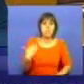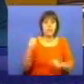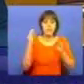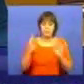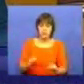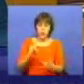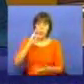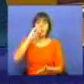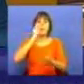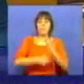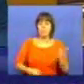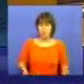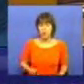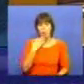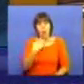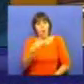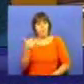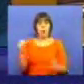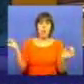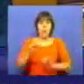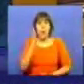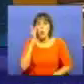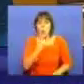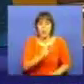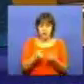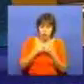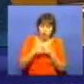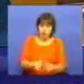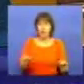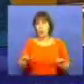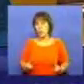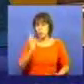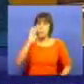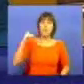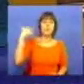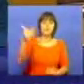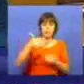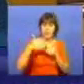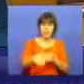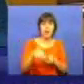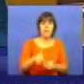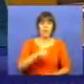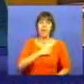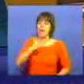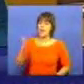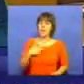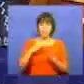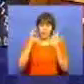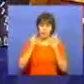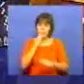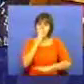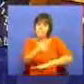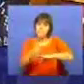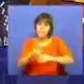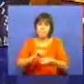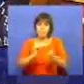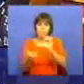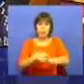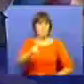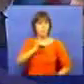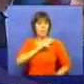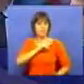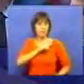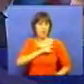de um imposto. Uma ocultação que não tenta sequer esconder que no futuro próximo a empresa vai ser parcialmente